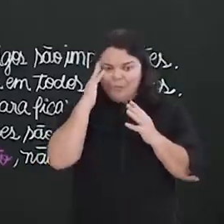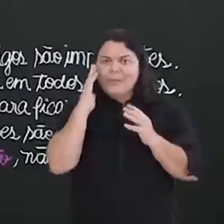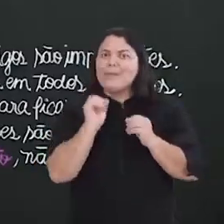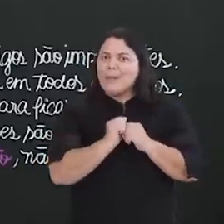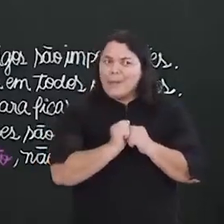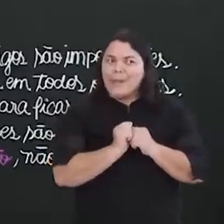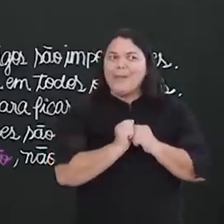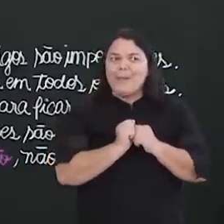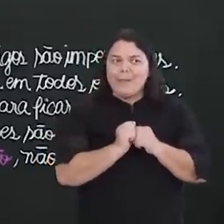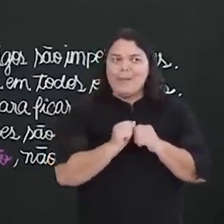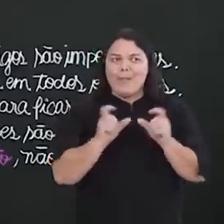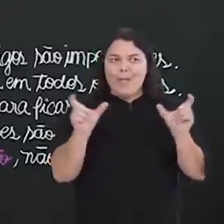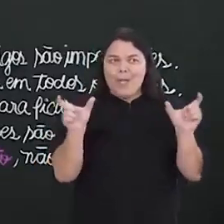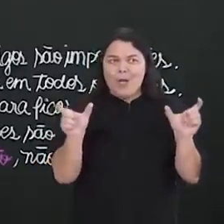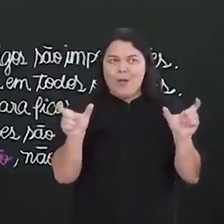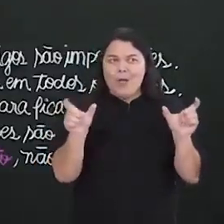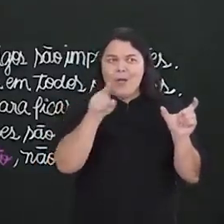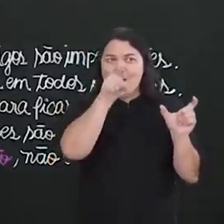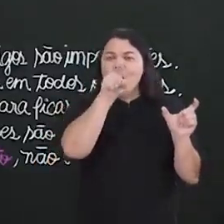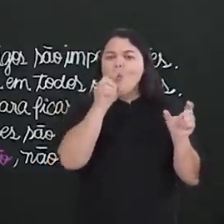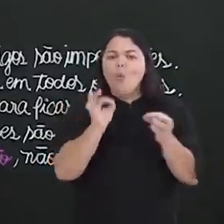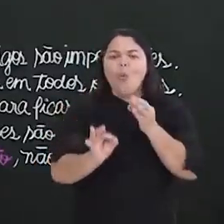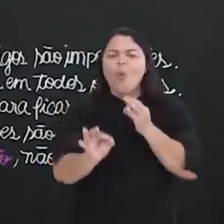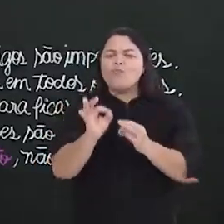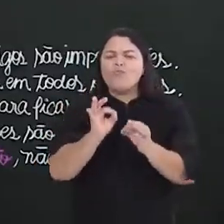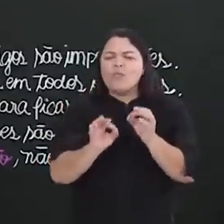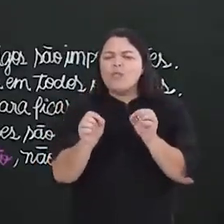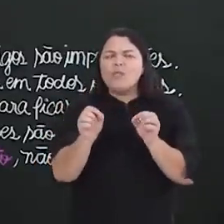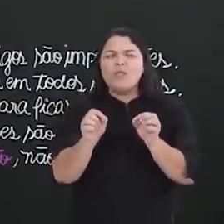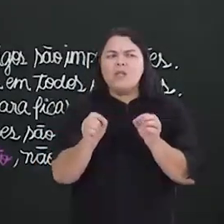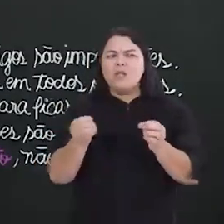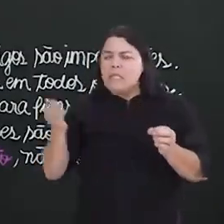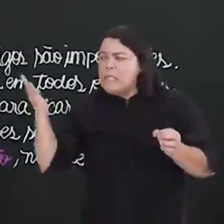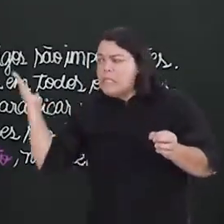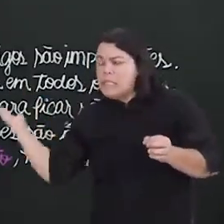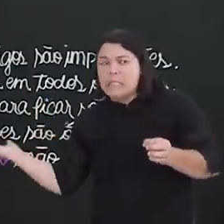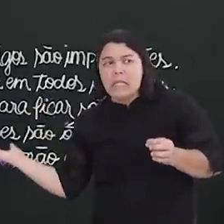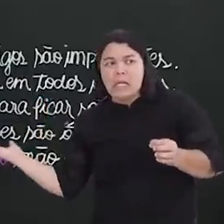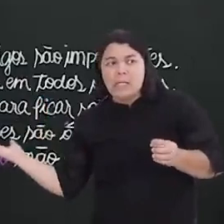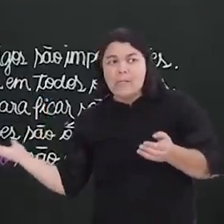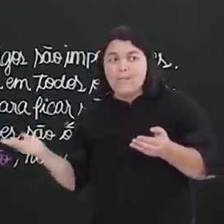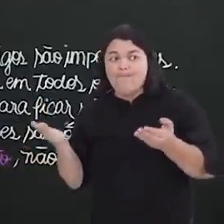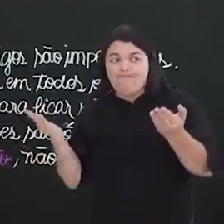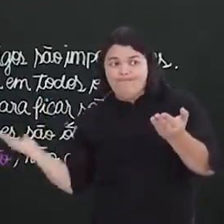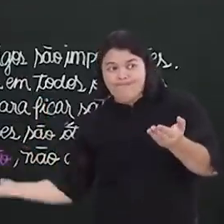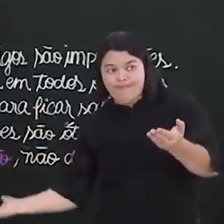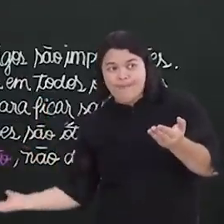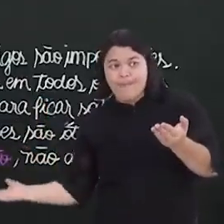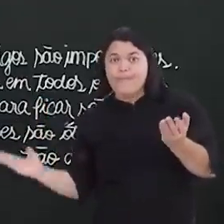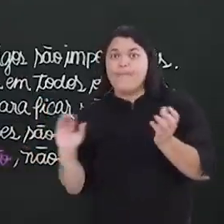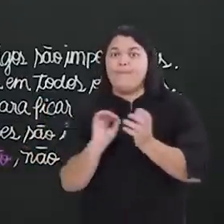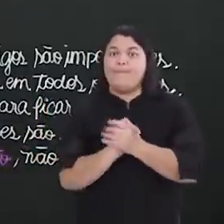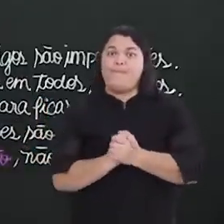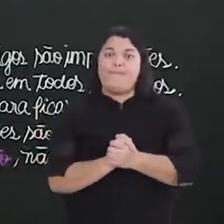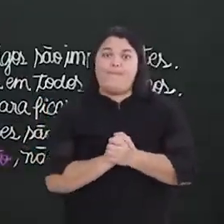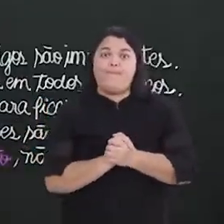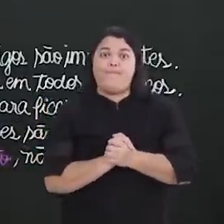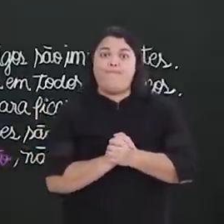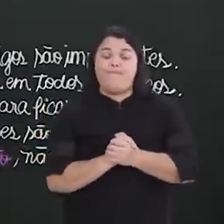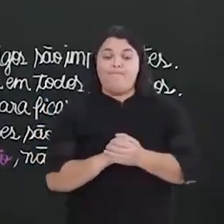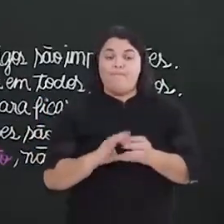isso mesmo, é uma oração coordenada sindética adversativa. Coordenada porque